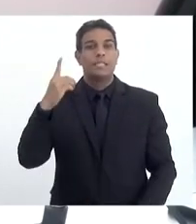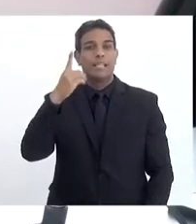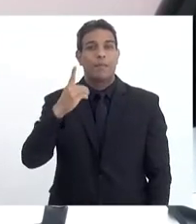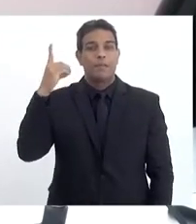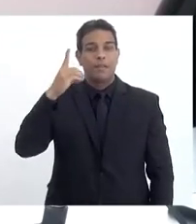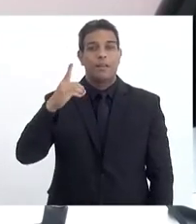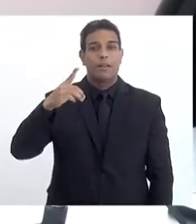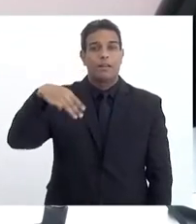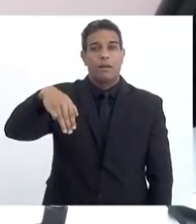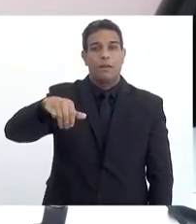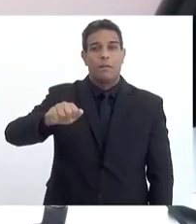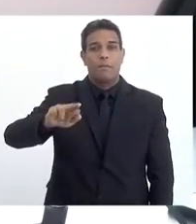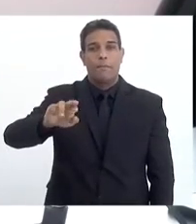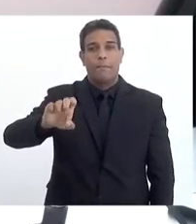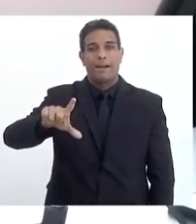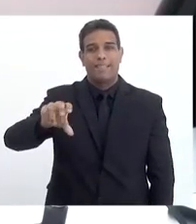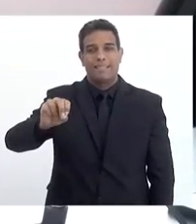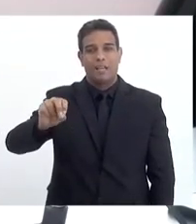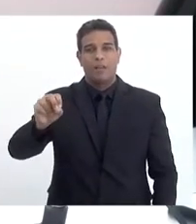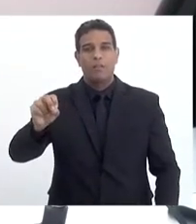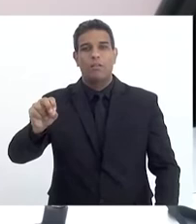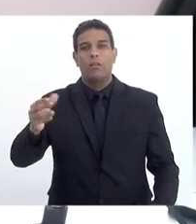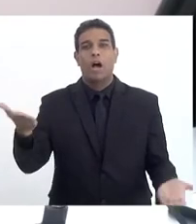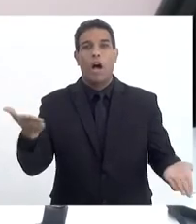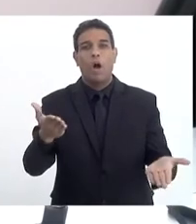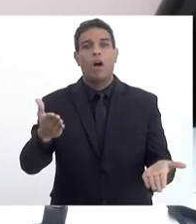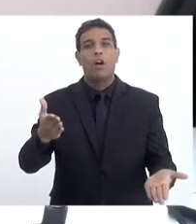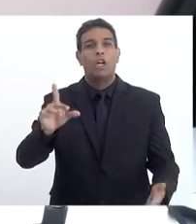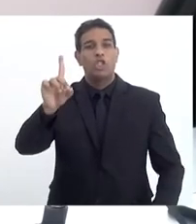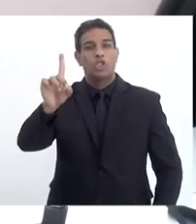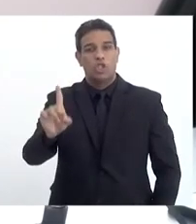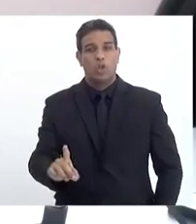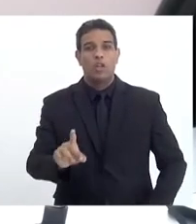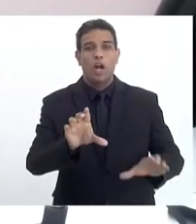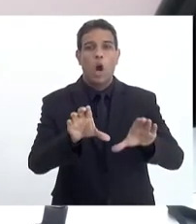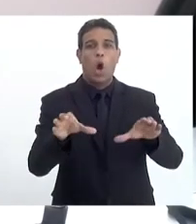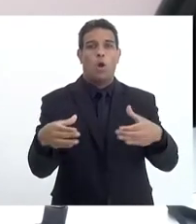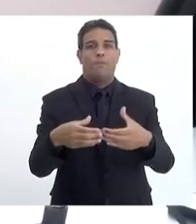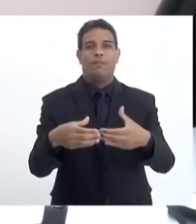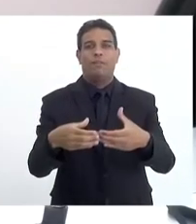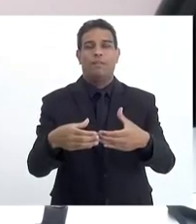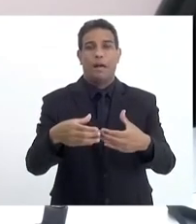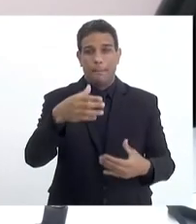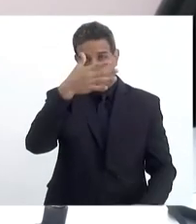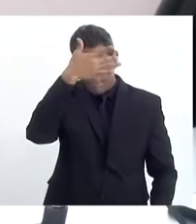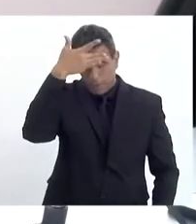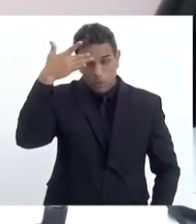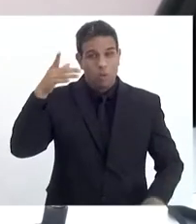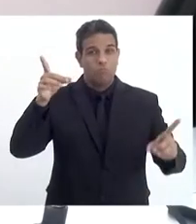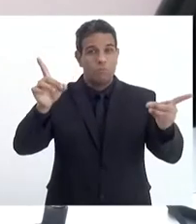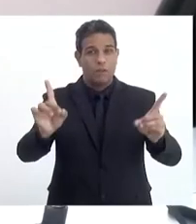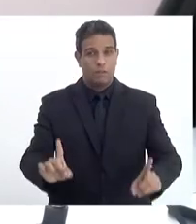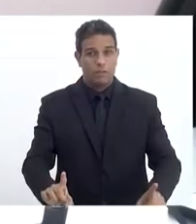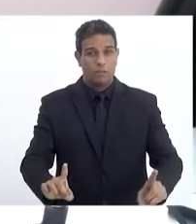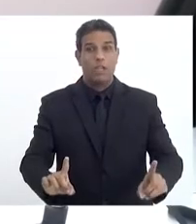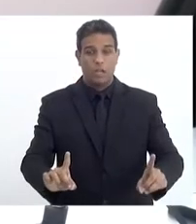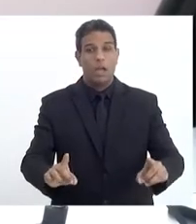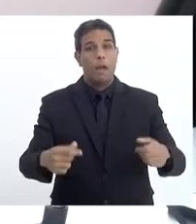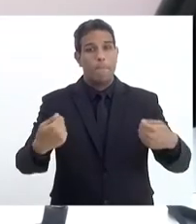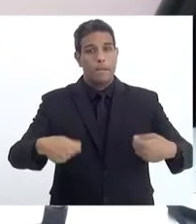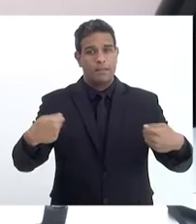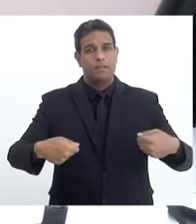hoje o presidente da Comissão da Pessoa com Deficiência, certamente uma demanda importante que vem da